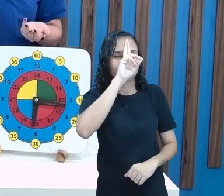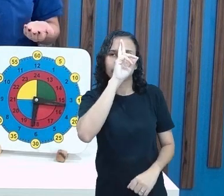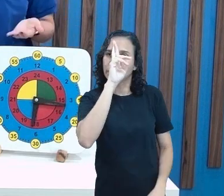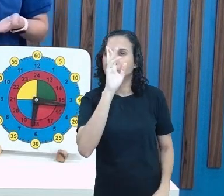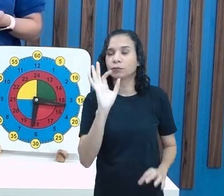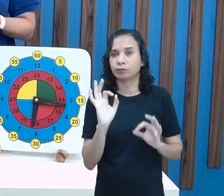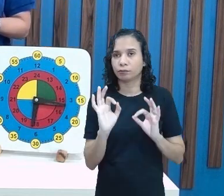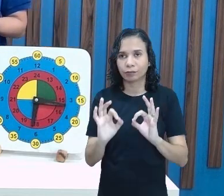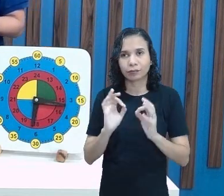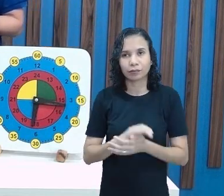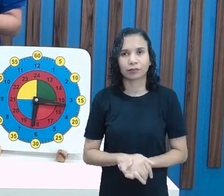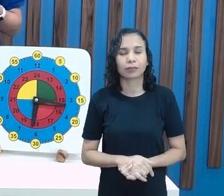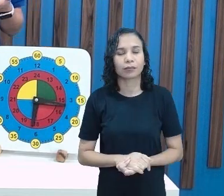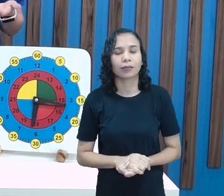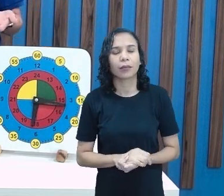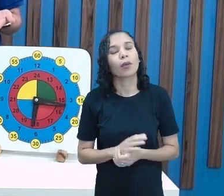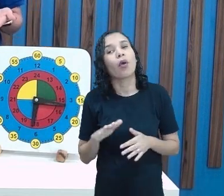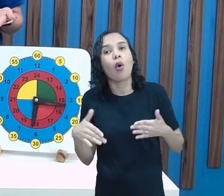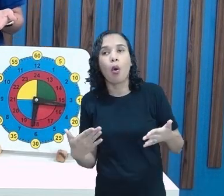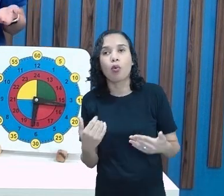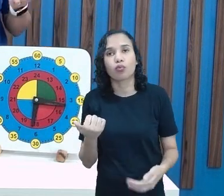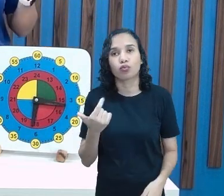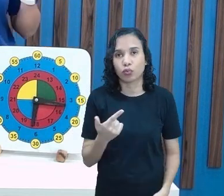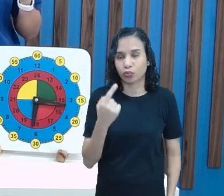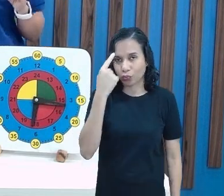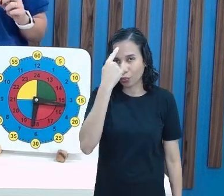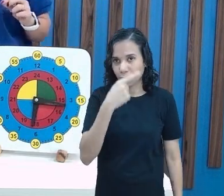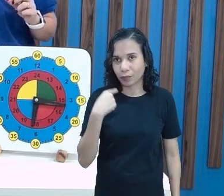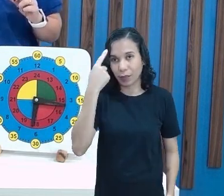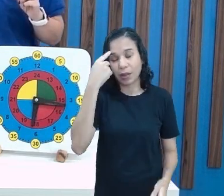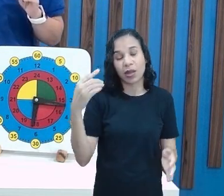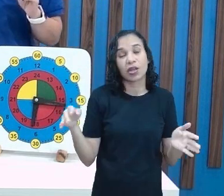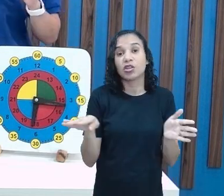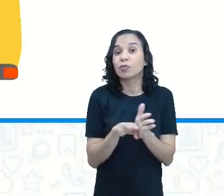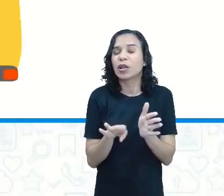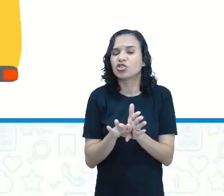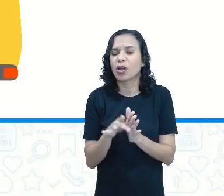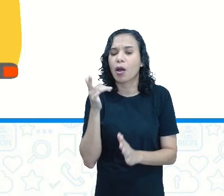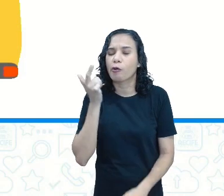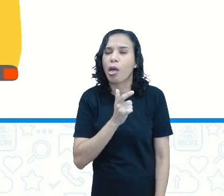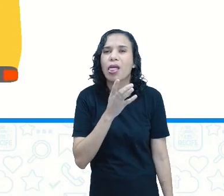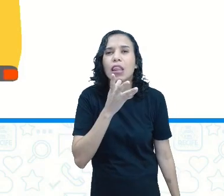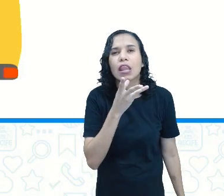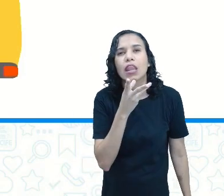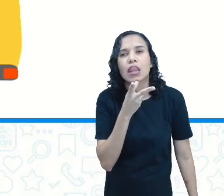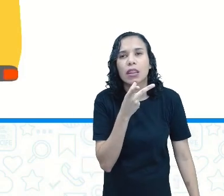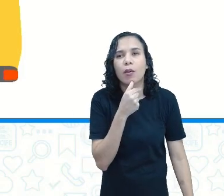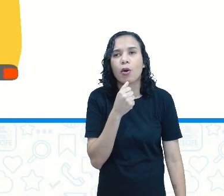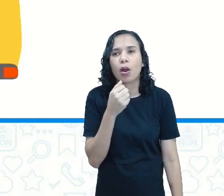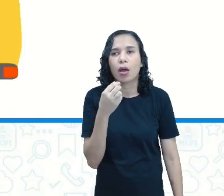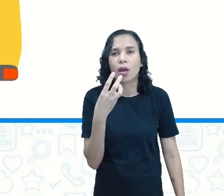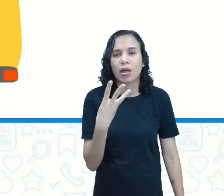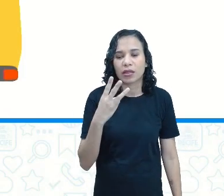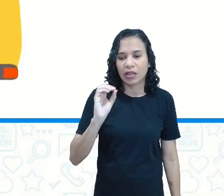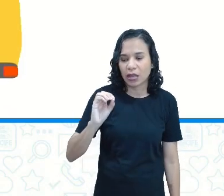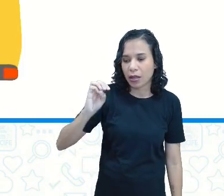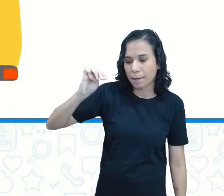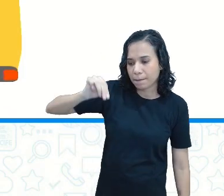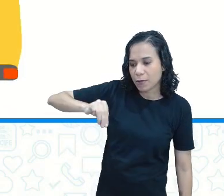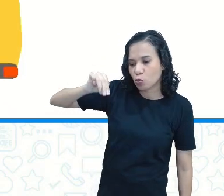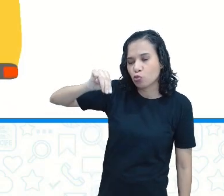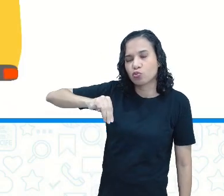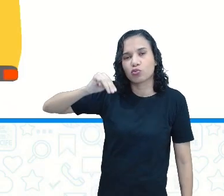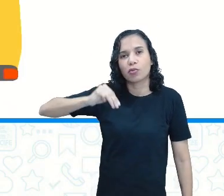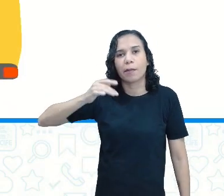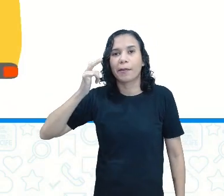meio-dia. Ou 12 horas. Para chegar à escola, ele gasta exatamente 30 minutos